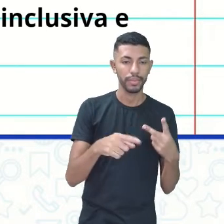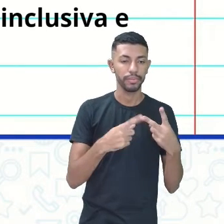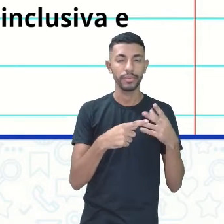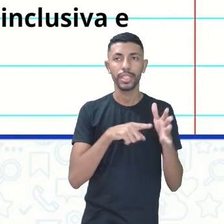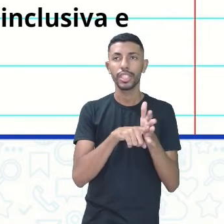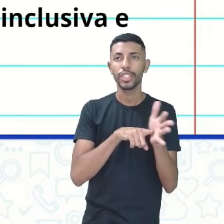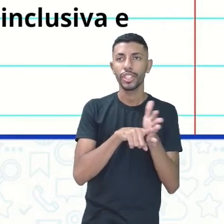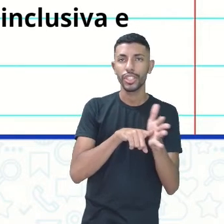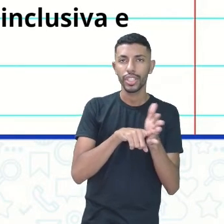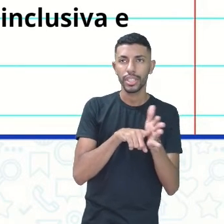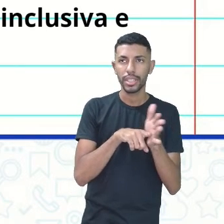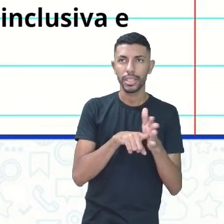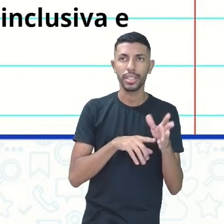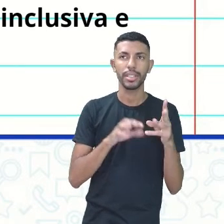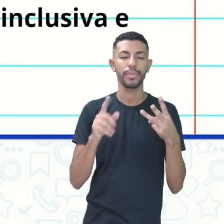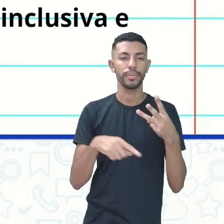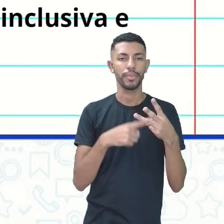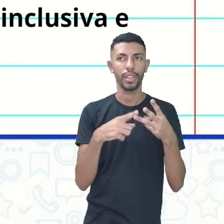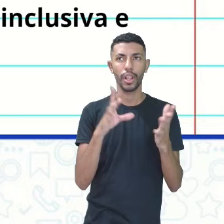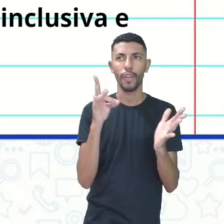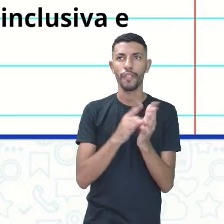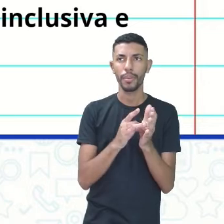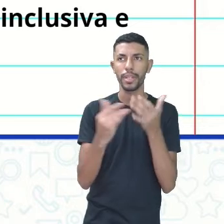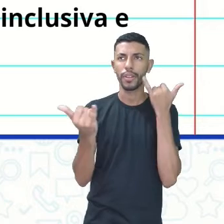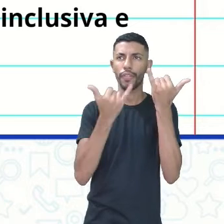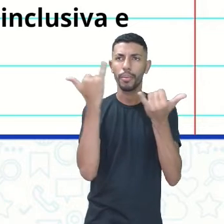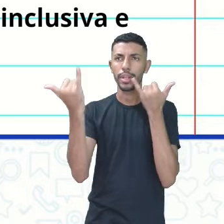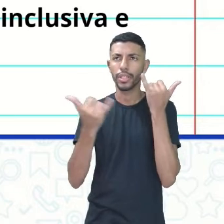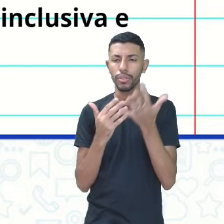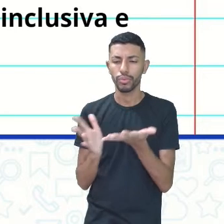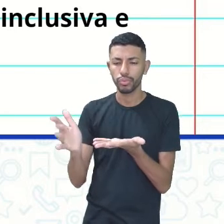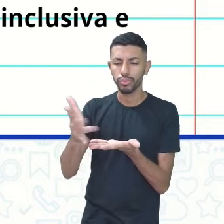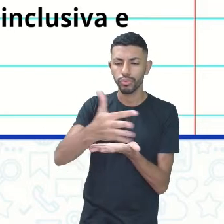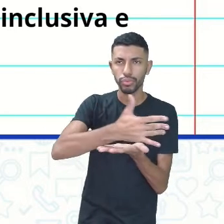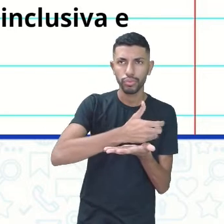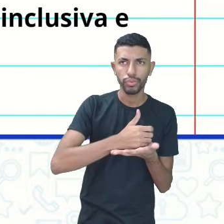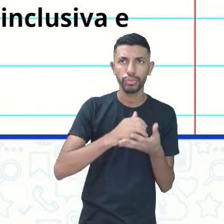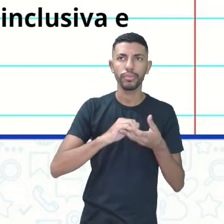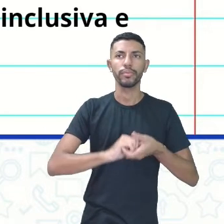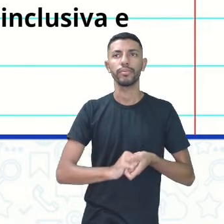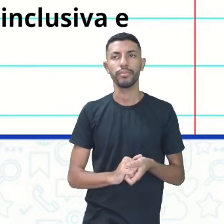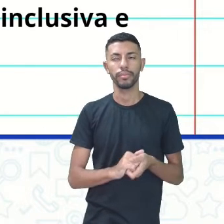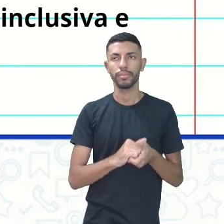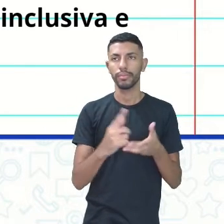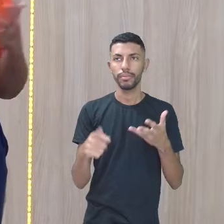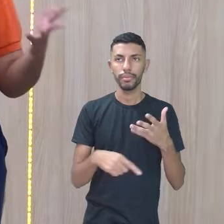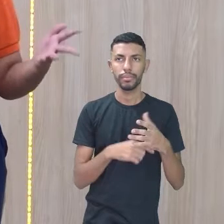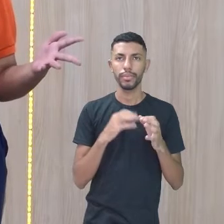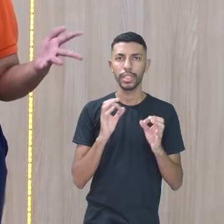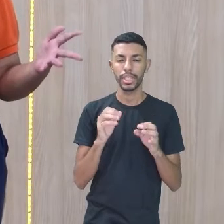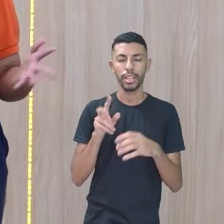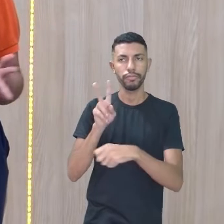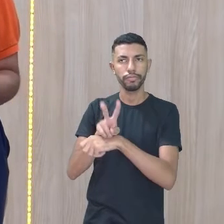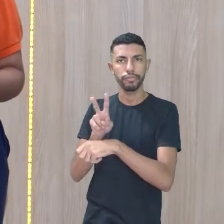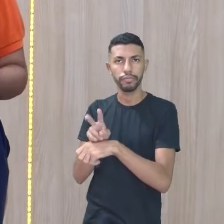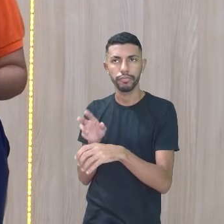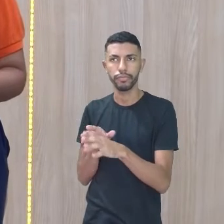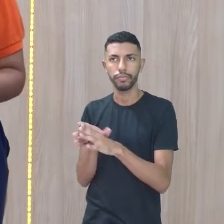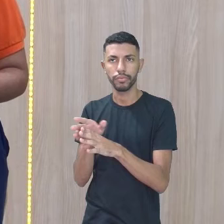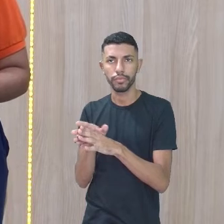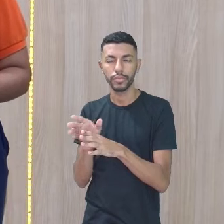a pesquisa que ele fez previamente, a confirmação das informações, curadoria dos dados, que eu falei para vocês, consultando a